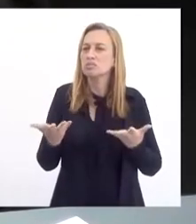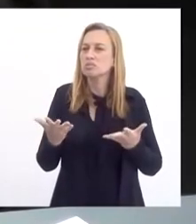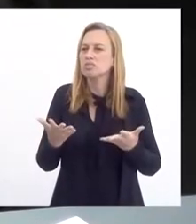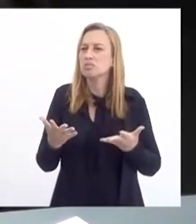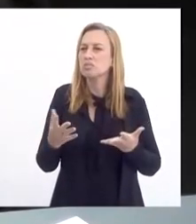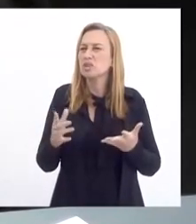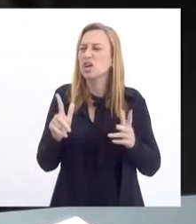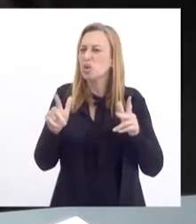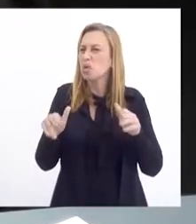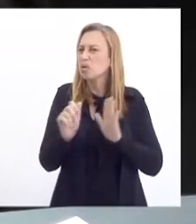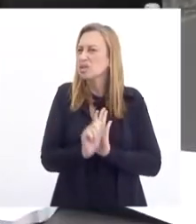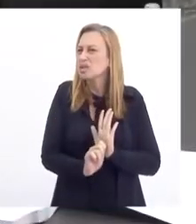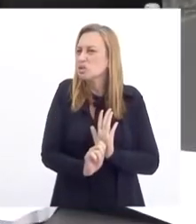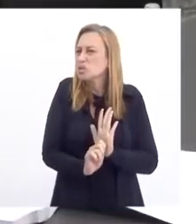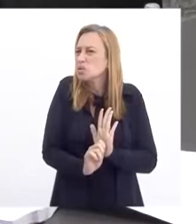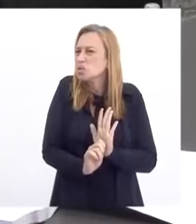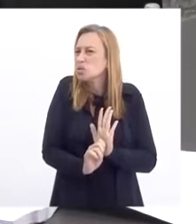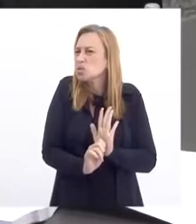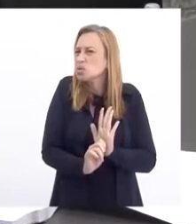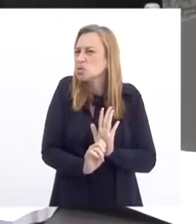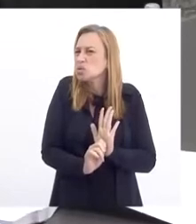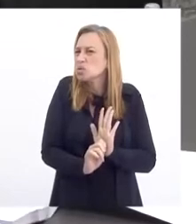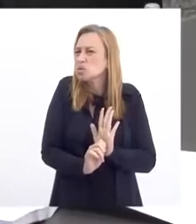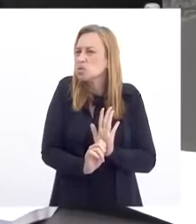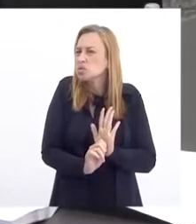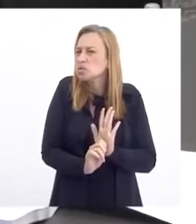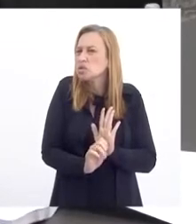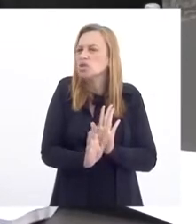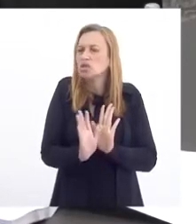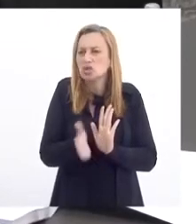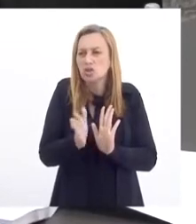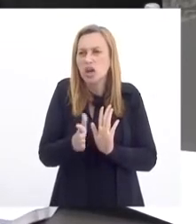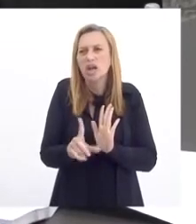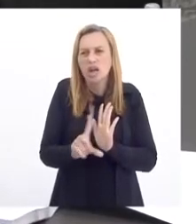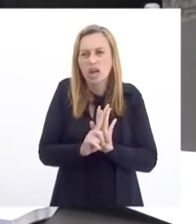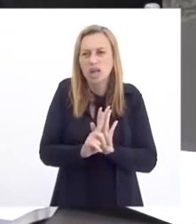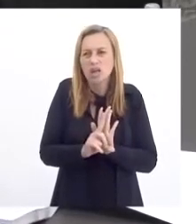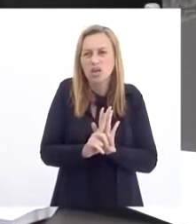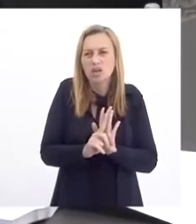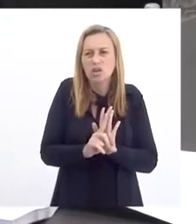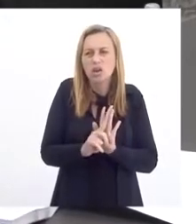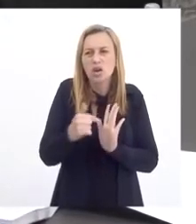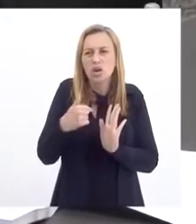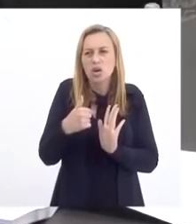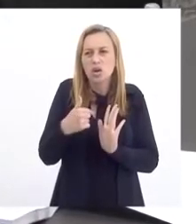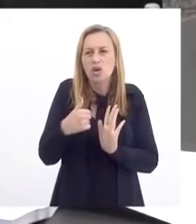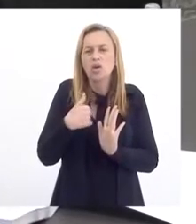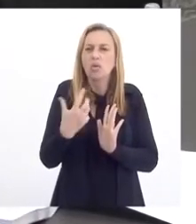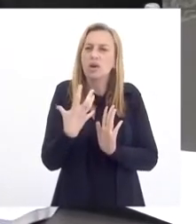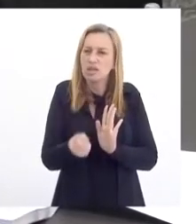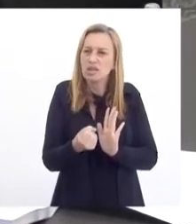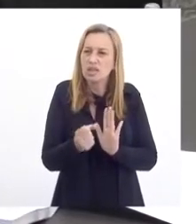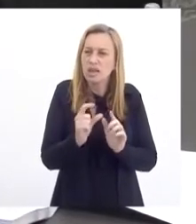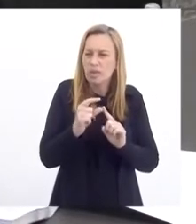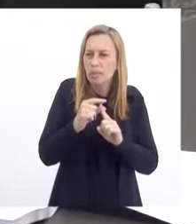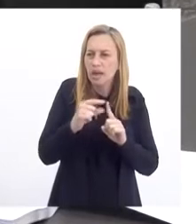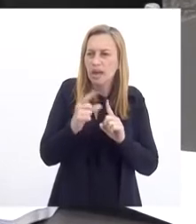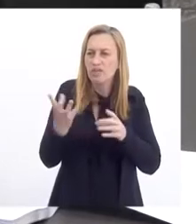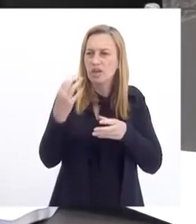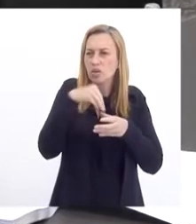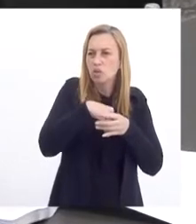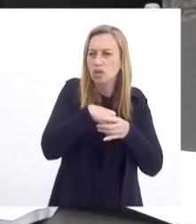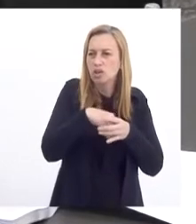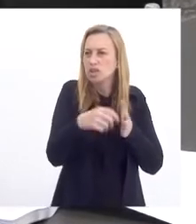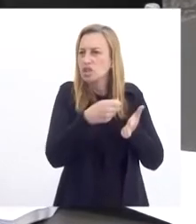mesma redação. É só para autorizar o Poder Executivo a incluir. Mas já é autorizativo. Não, mas eu resolvi, eu acertei a palavra incluir, está escrito